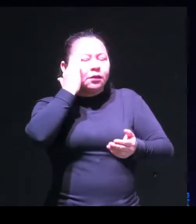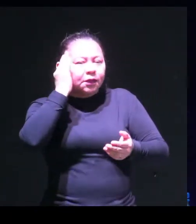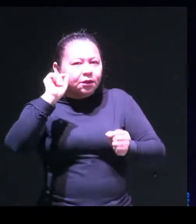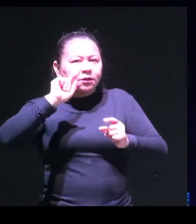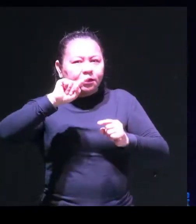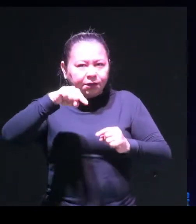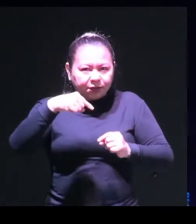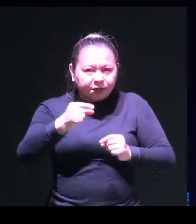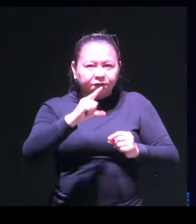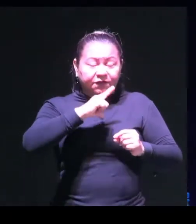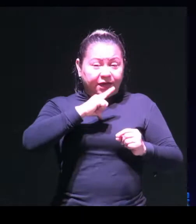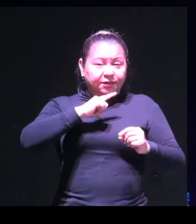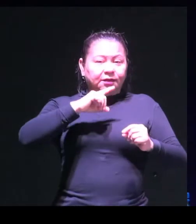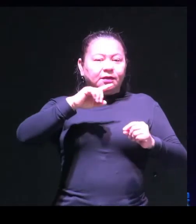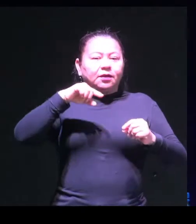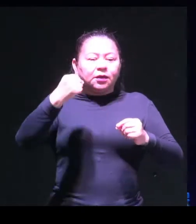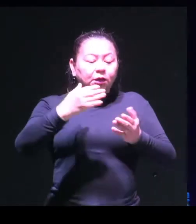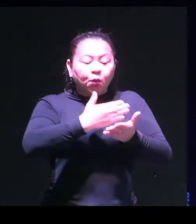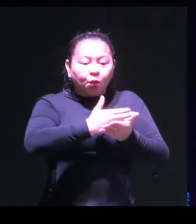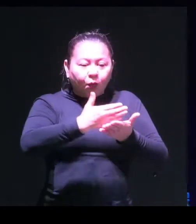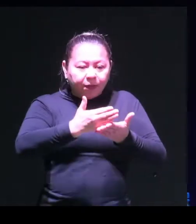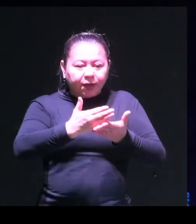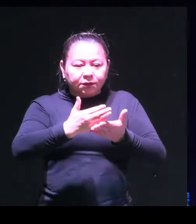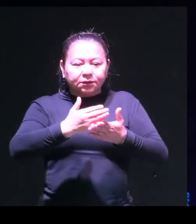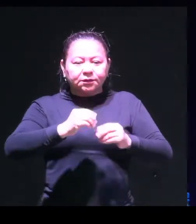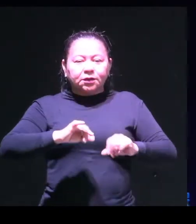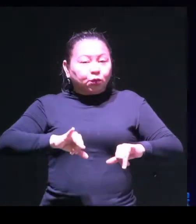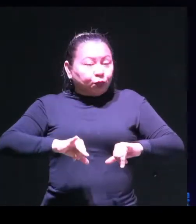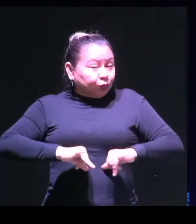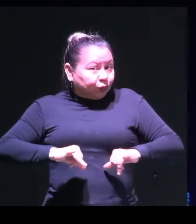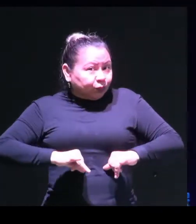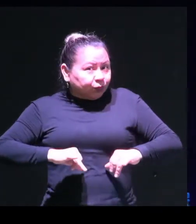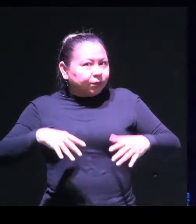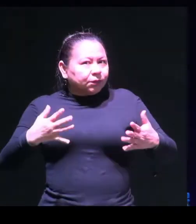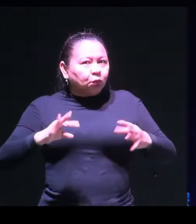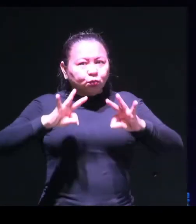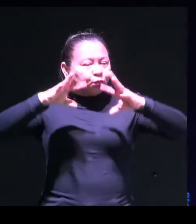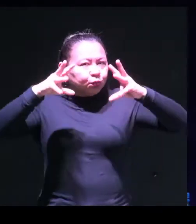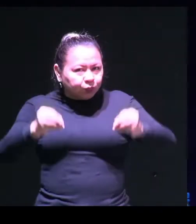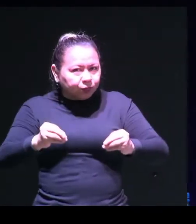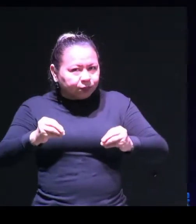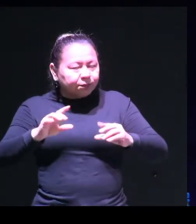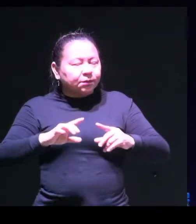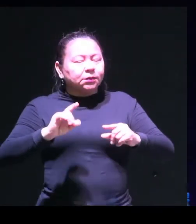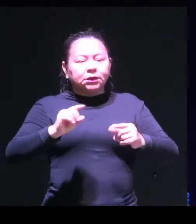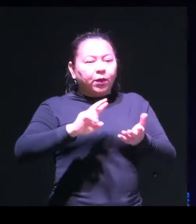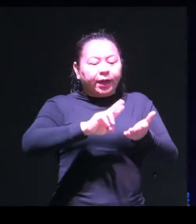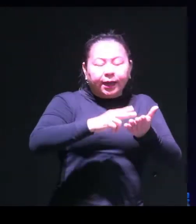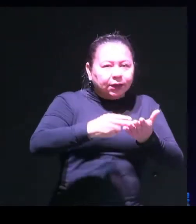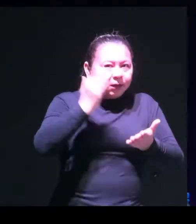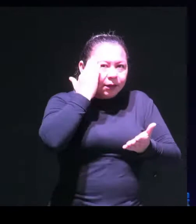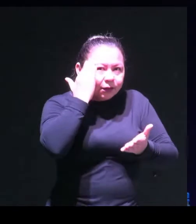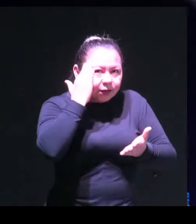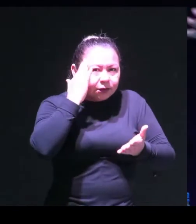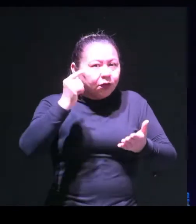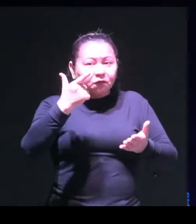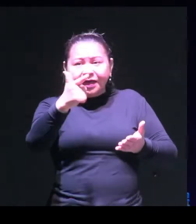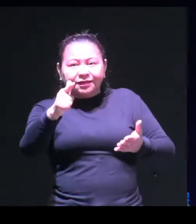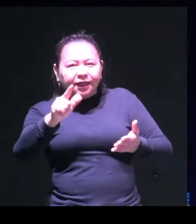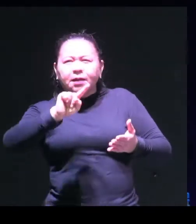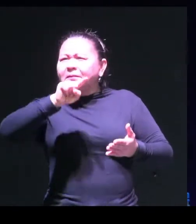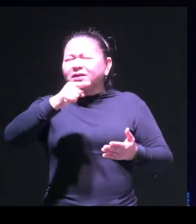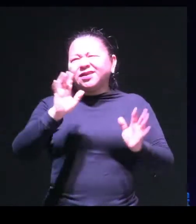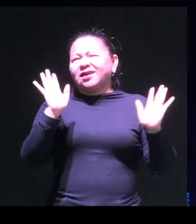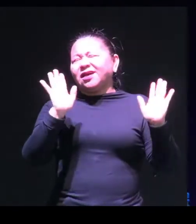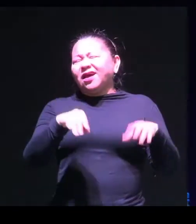Apocalipse 20 vai ter, literal não literal, interpretação não literal, quer dizer, não vai haver milênio,